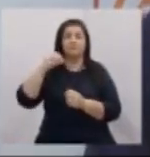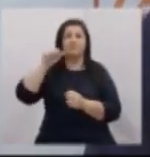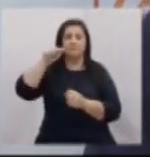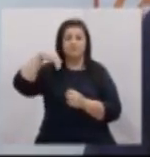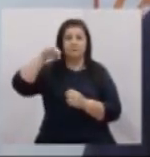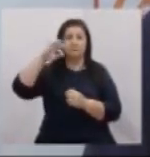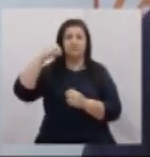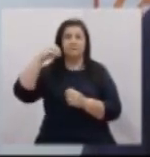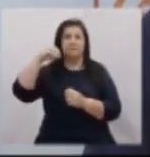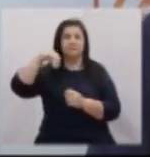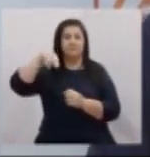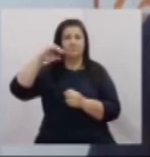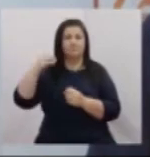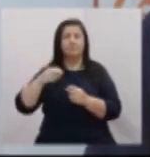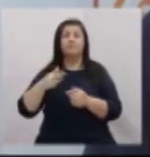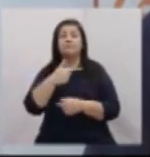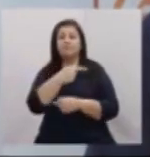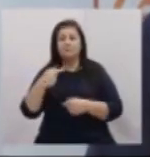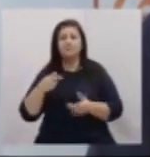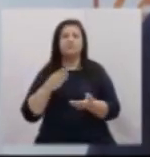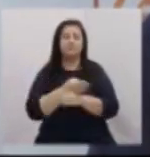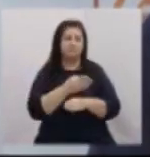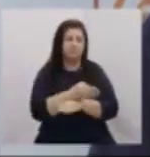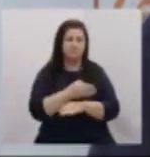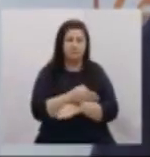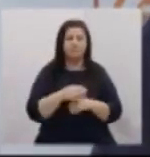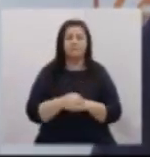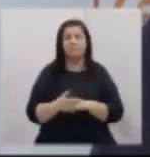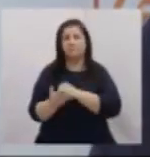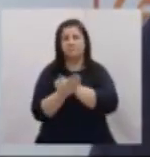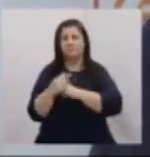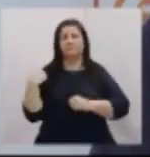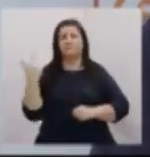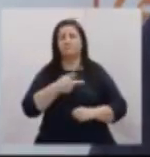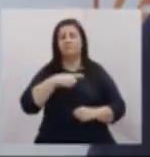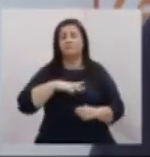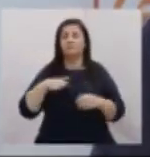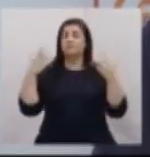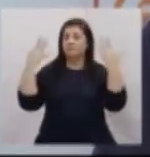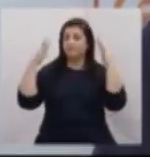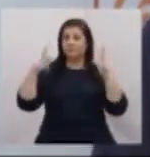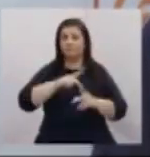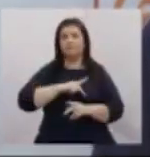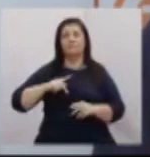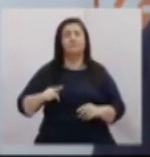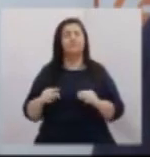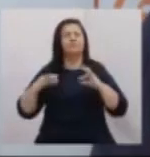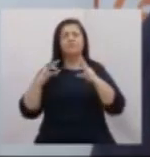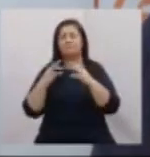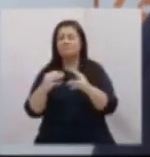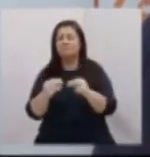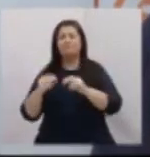está aqui em Jacareí também, prestando atendimento na nossa cidade. Então, parabéns, pastor Sebastião de Moraes, por toda a sua história, por toda a